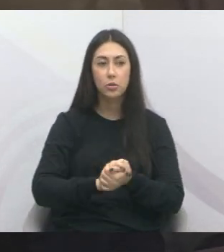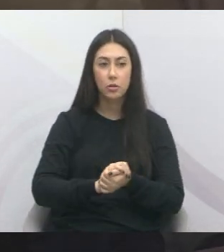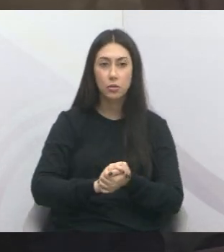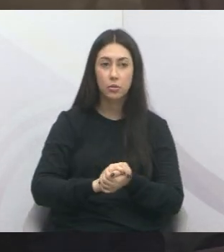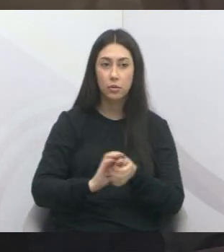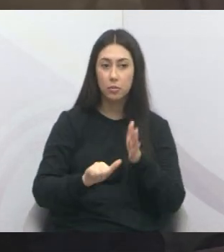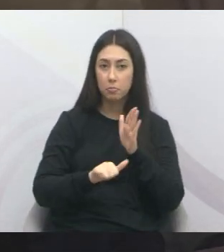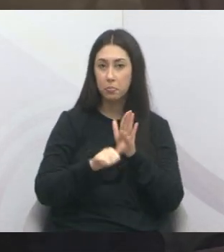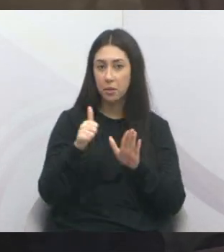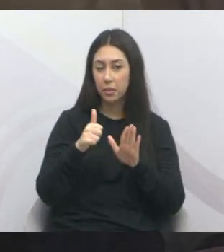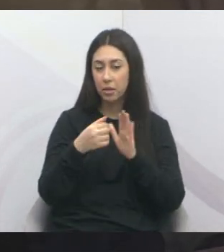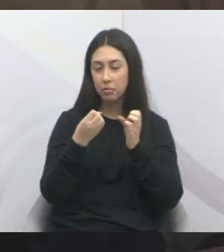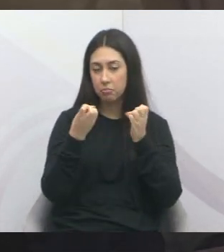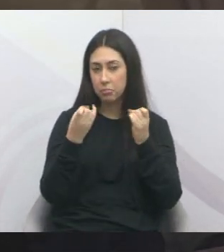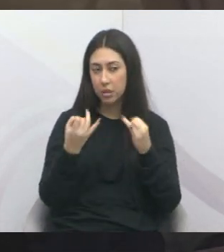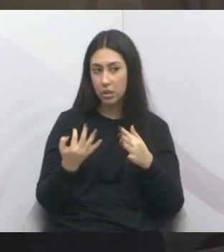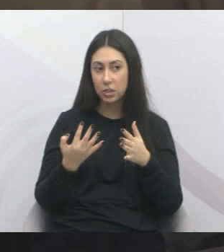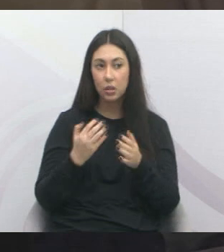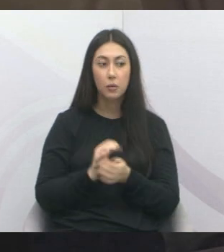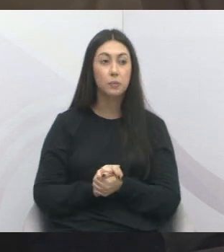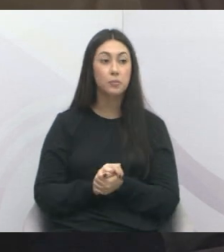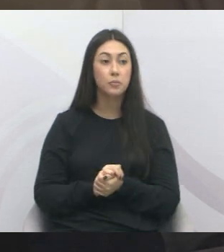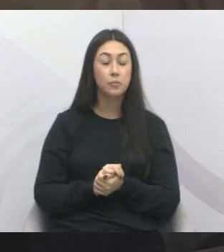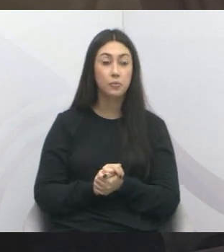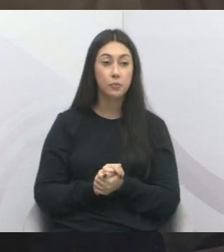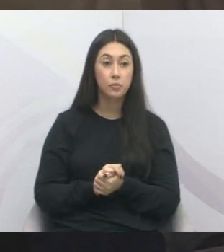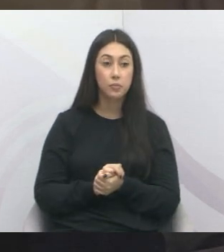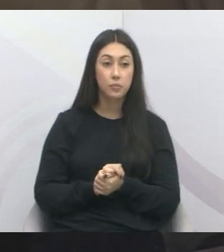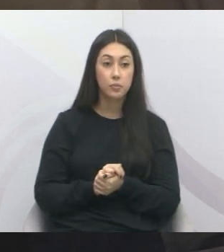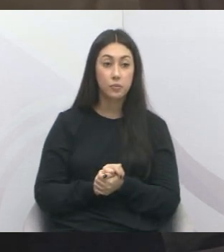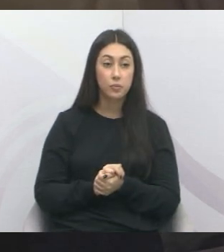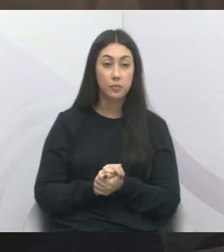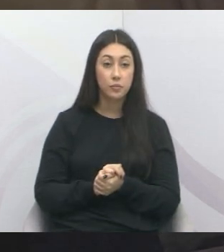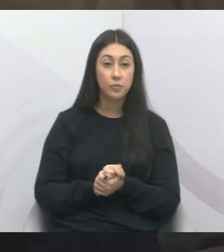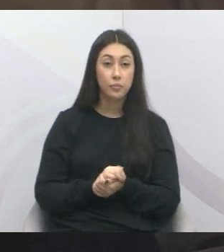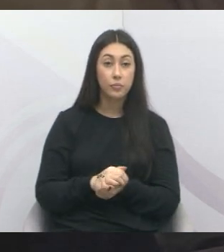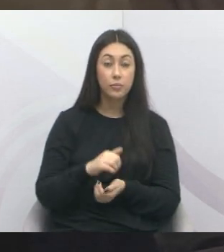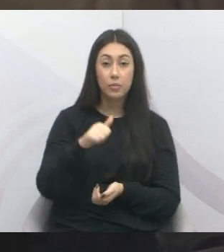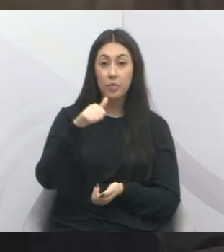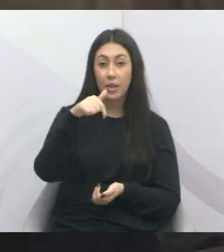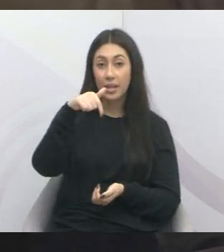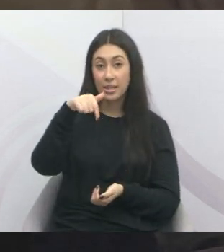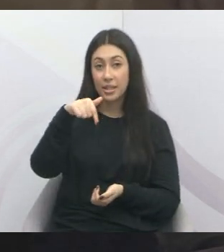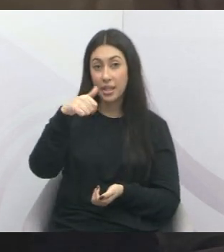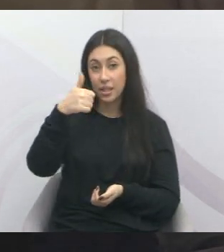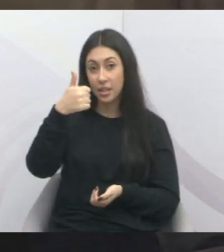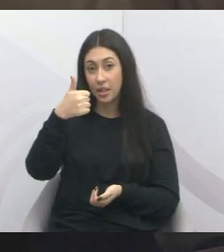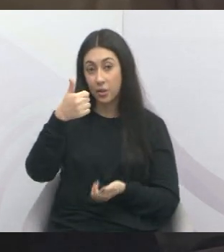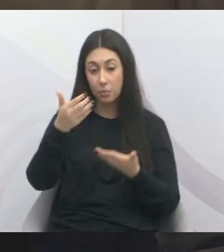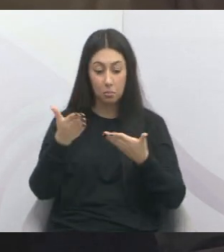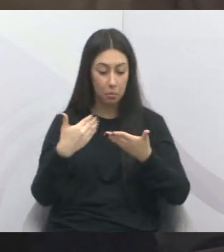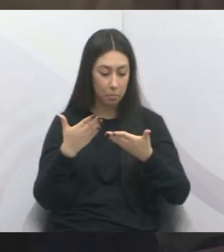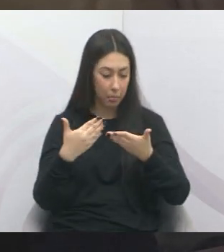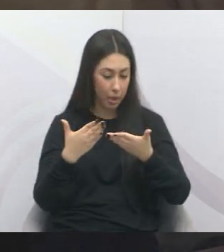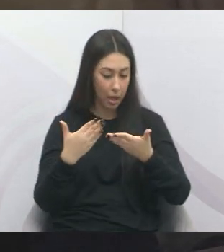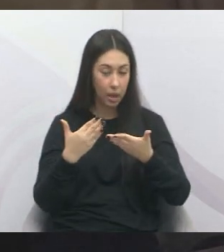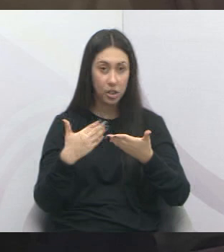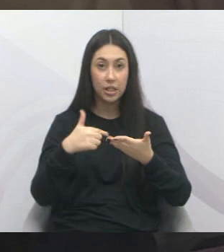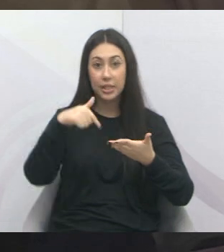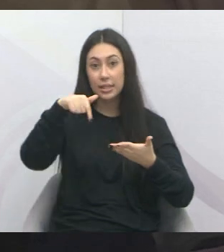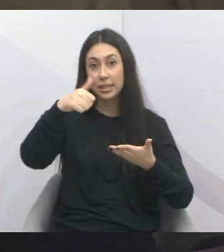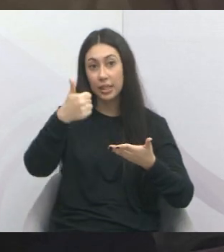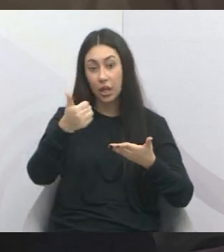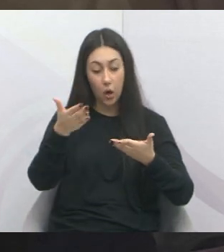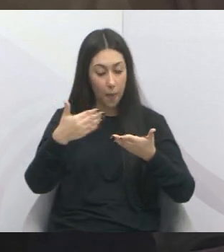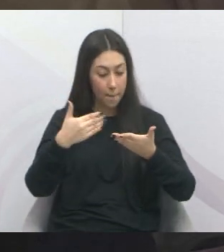primeiro relato. E são 71 páginas de explicação hoje aqui da saúde.